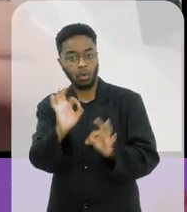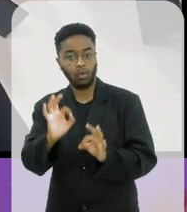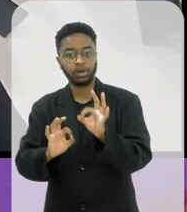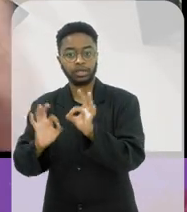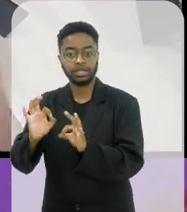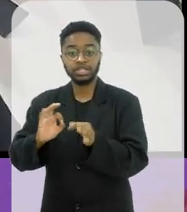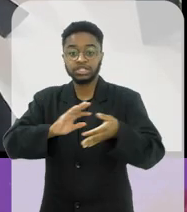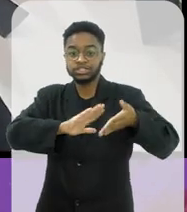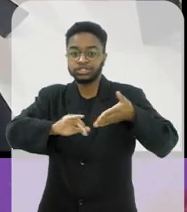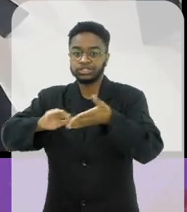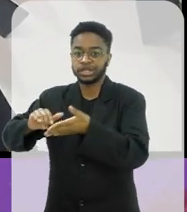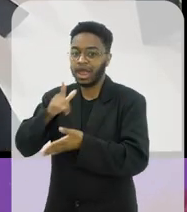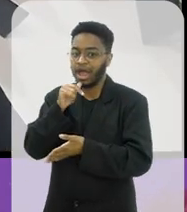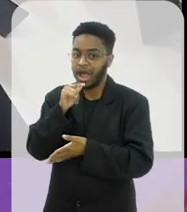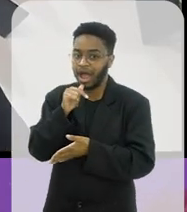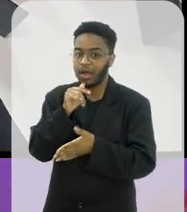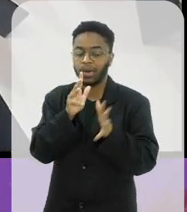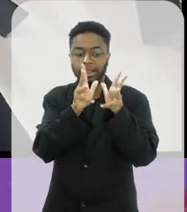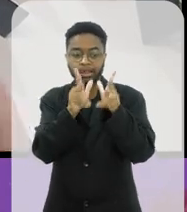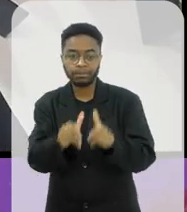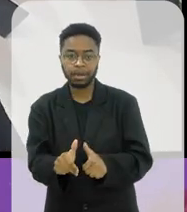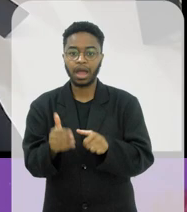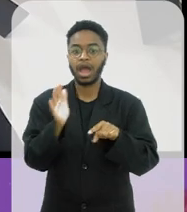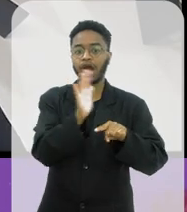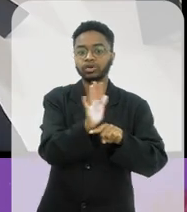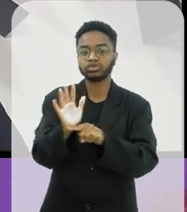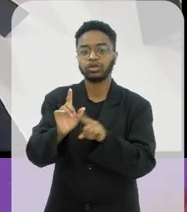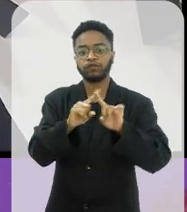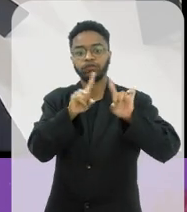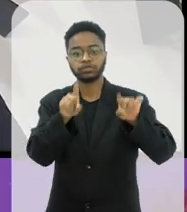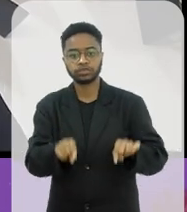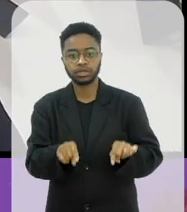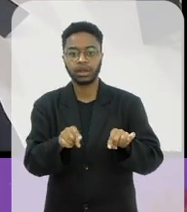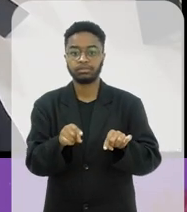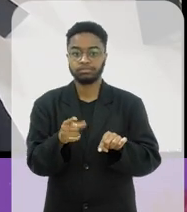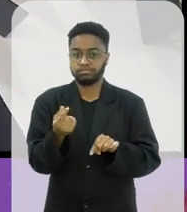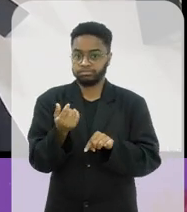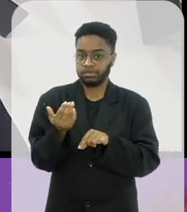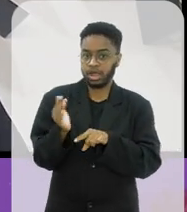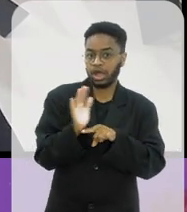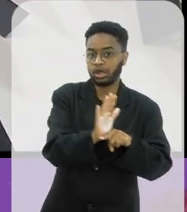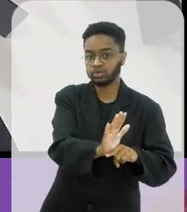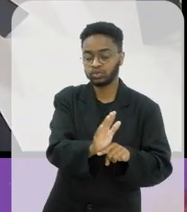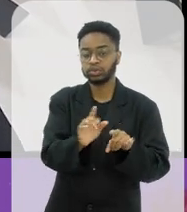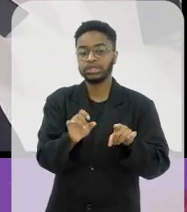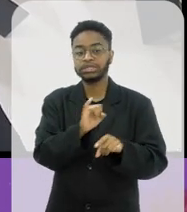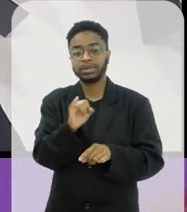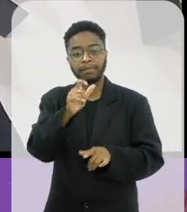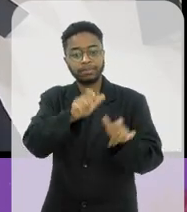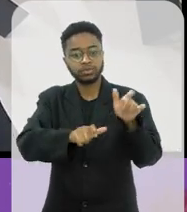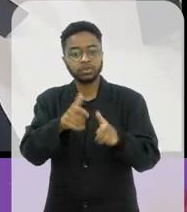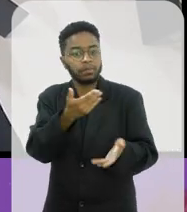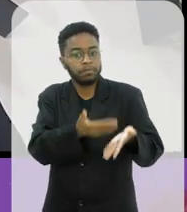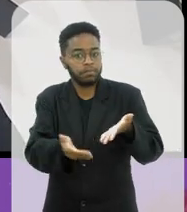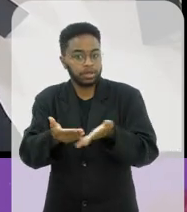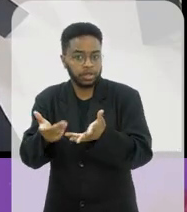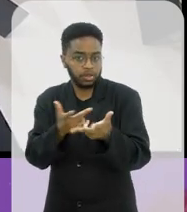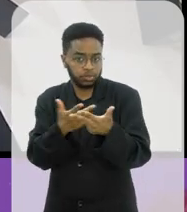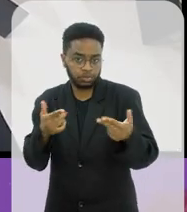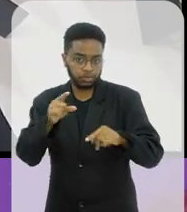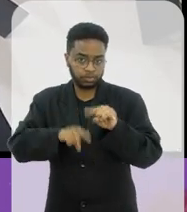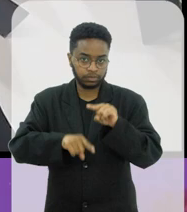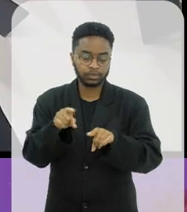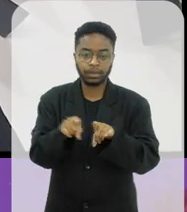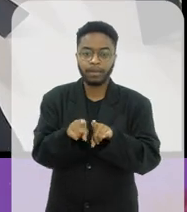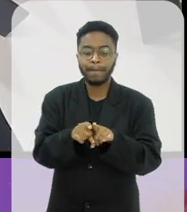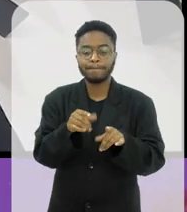casa, tirar a água, pegar o rodo, ajudar os funcionários financeiramente, aqueles que perderam seus bens,